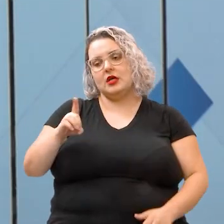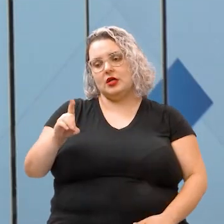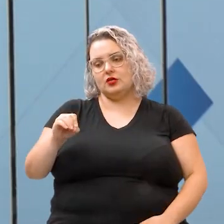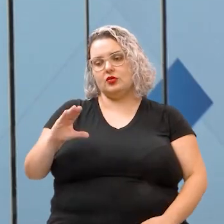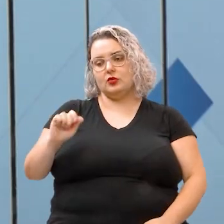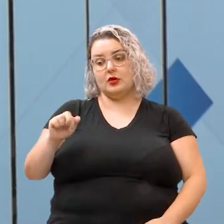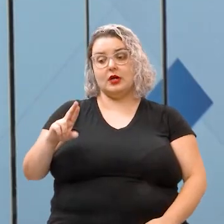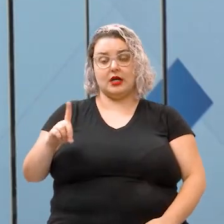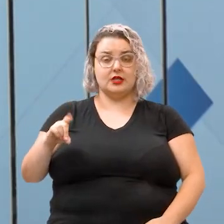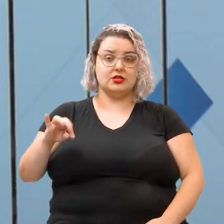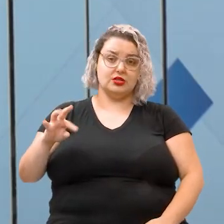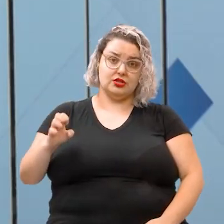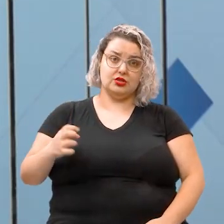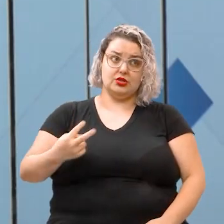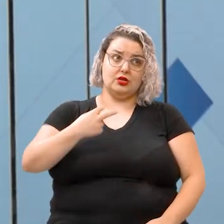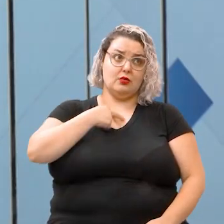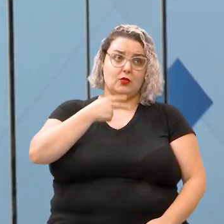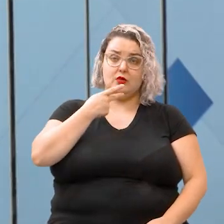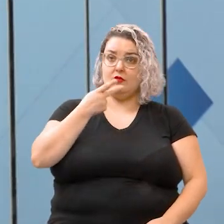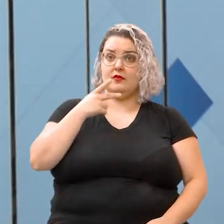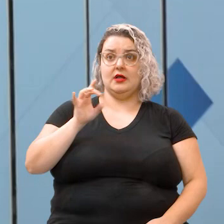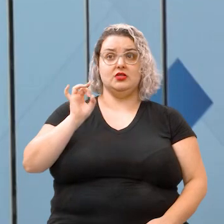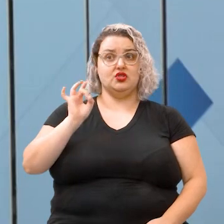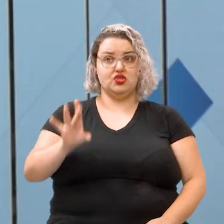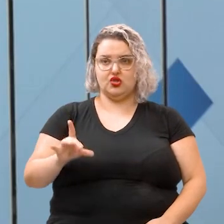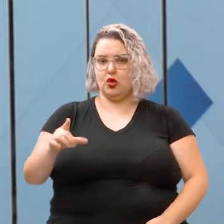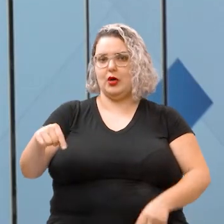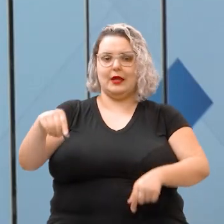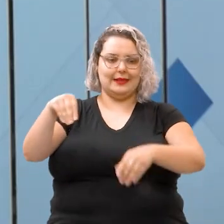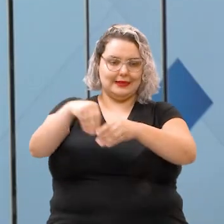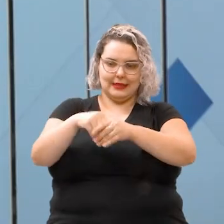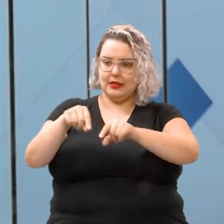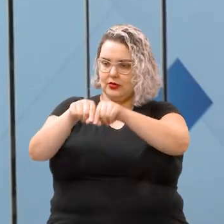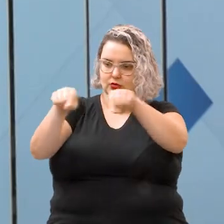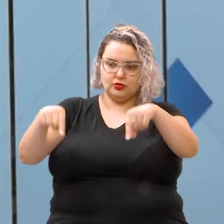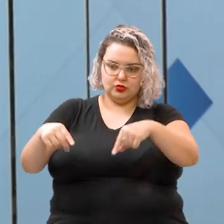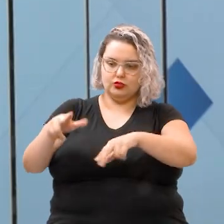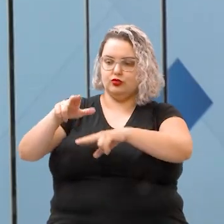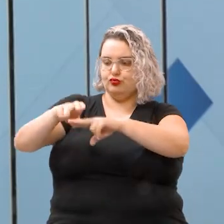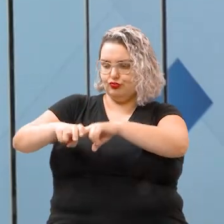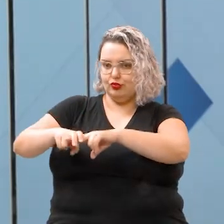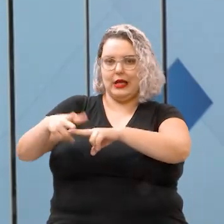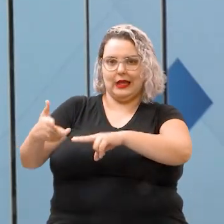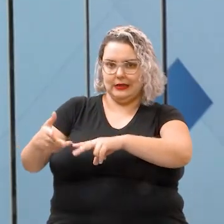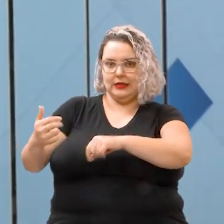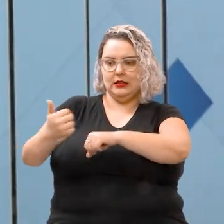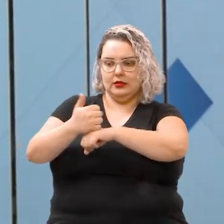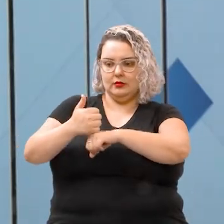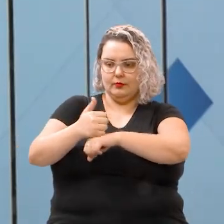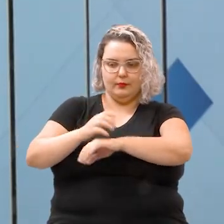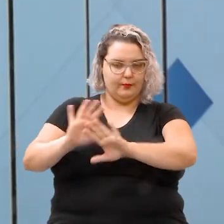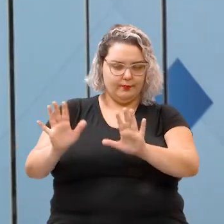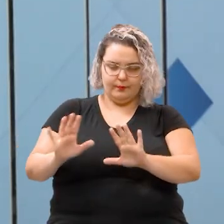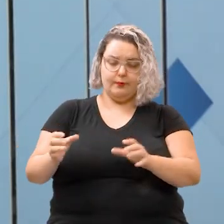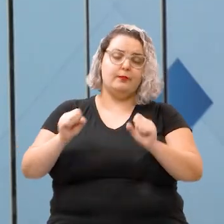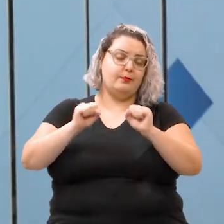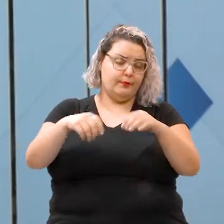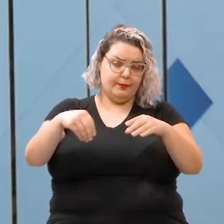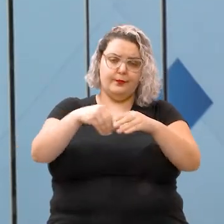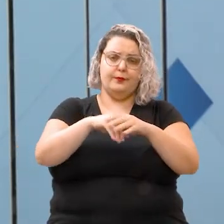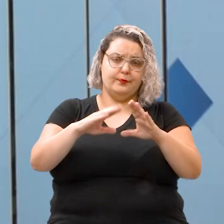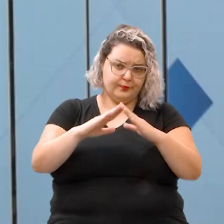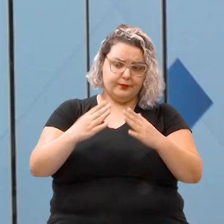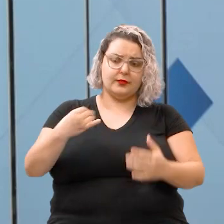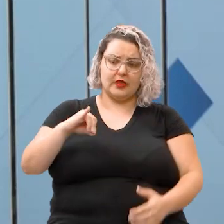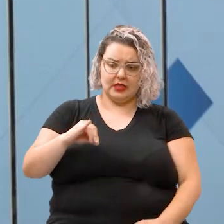né? Então, assim, a gente não pode falar que ele só vai ter endocardite no consultório, quando estiver lá no consultório, né? Sim. Ele pode ter em casa se